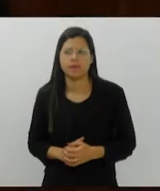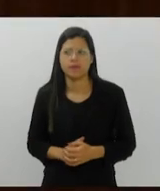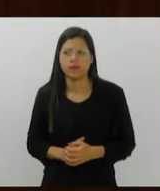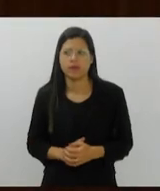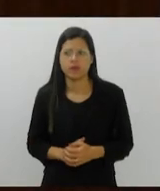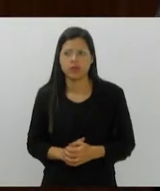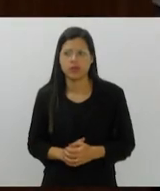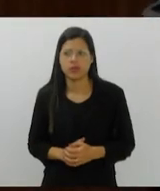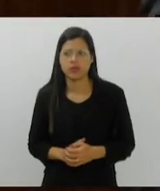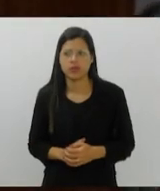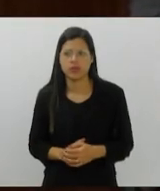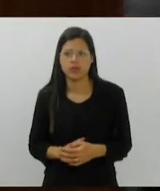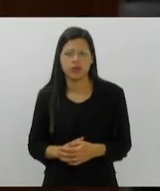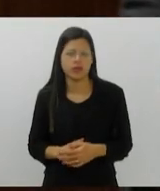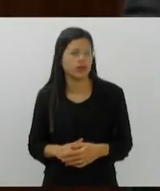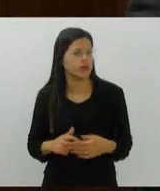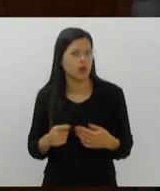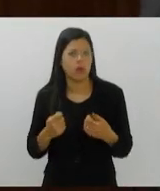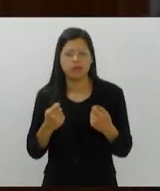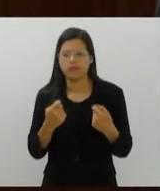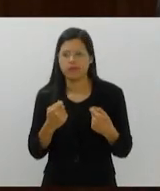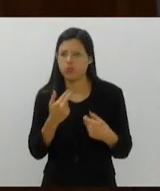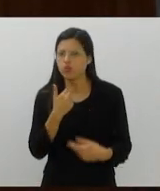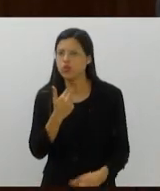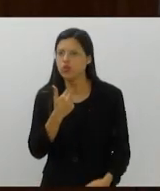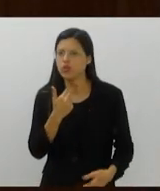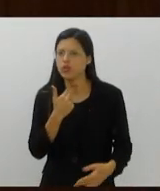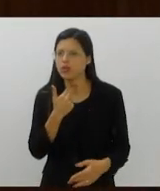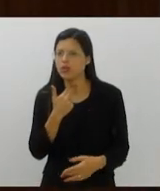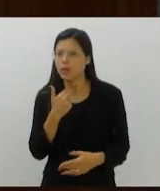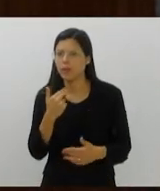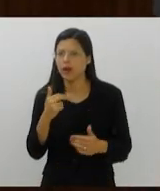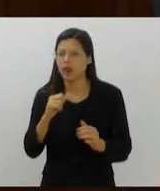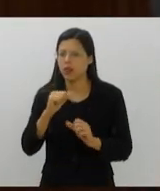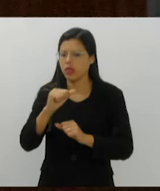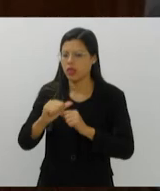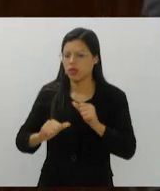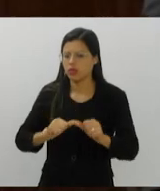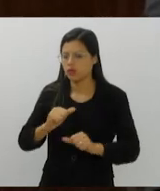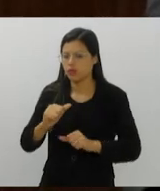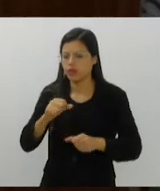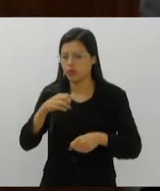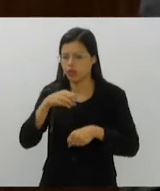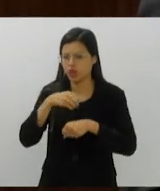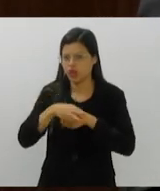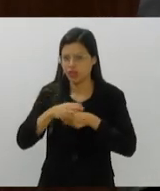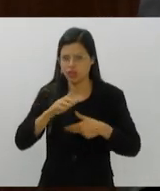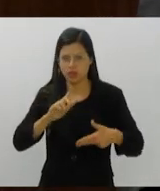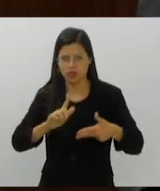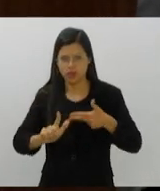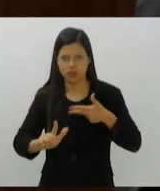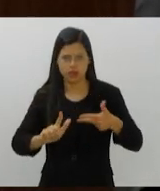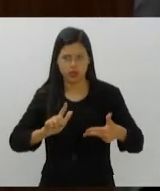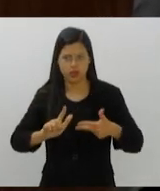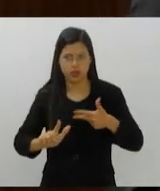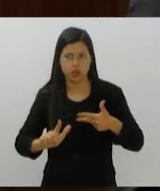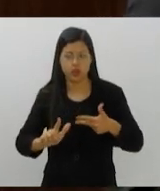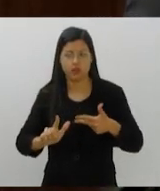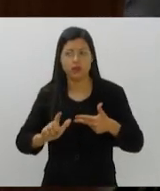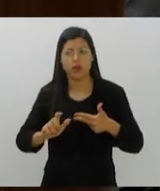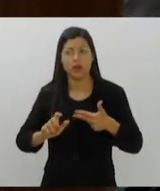não deveria ser pela transformação em indicação legislativa, e